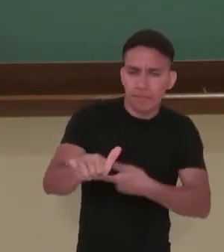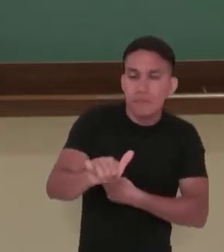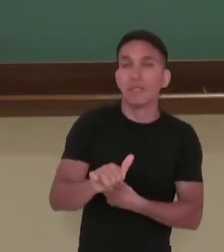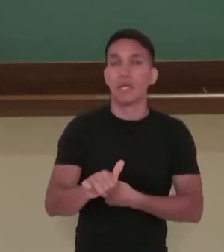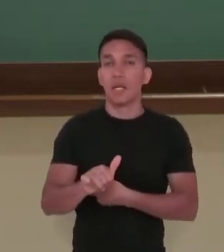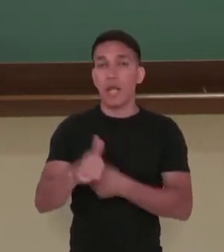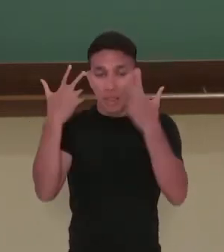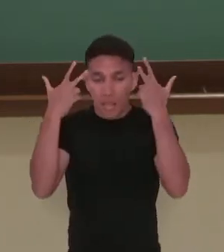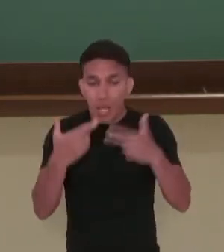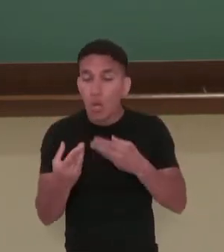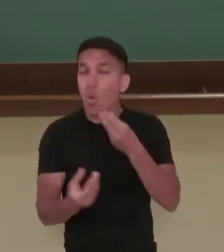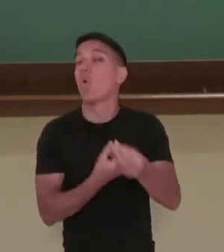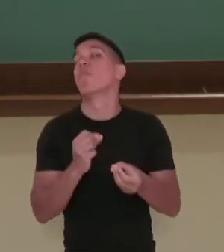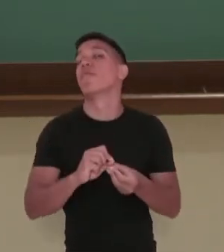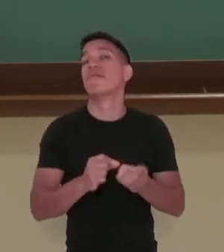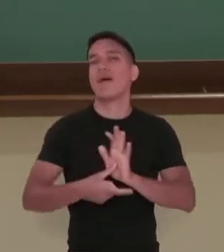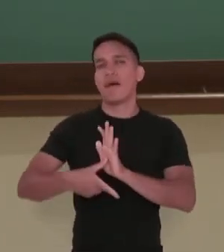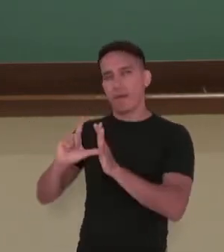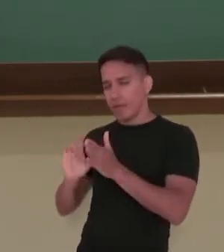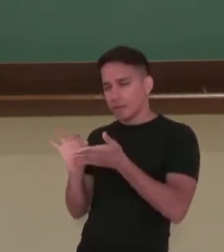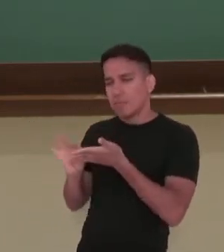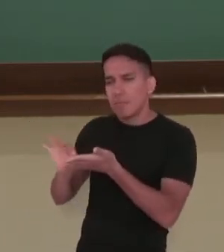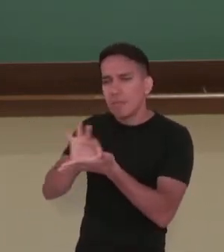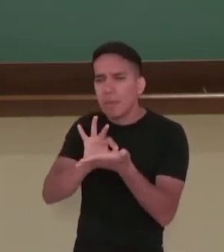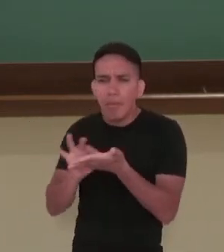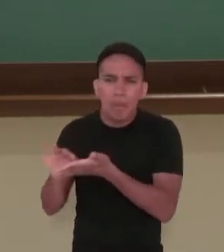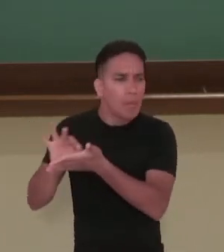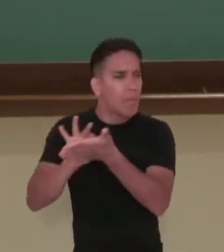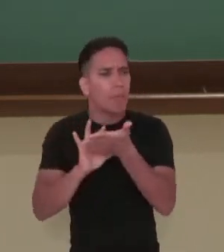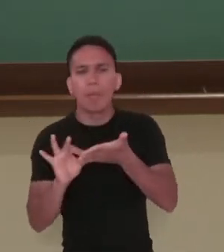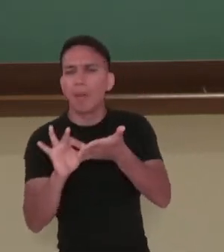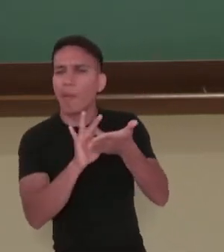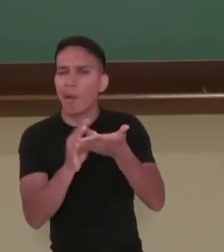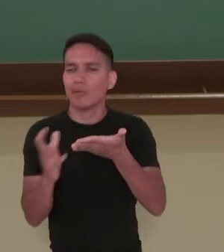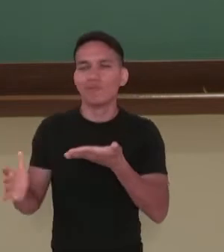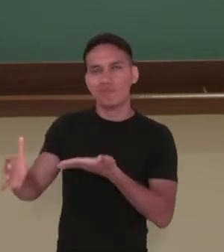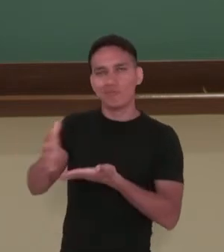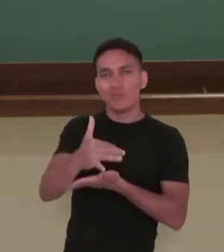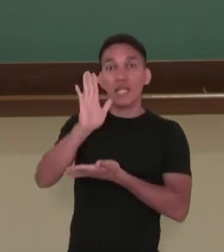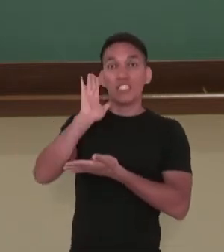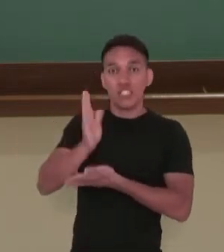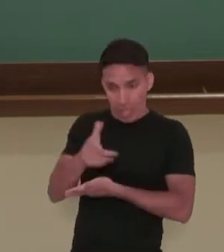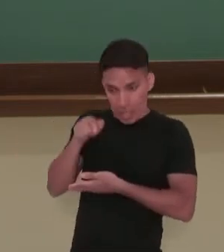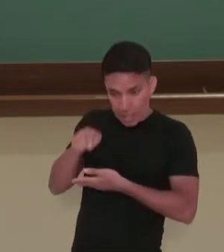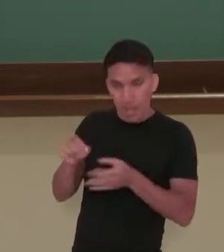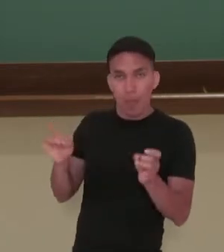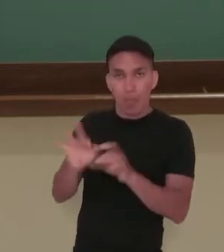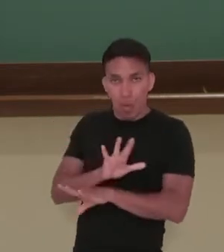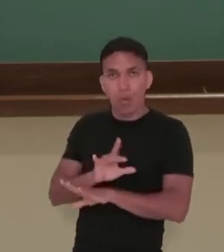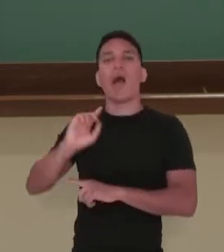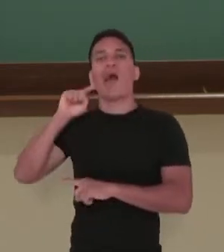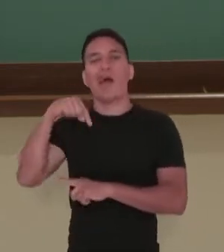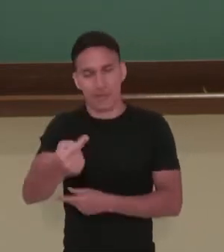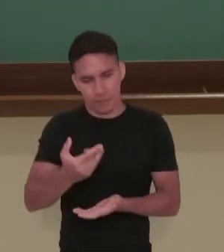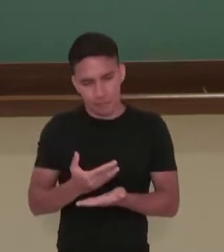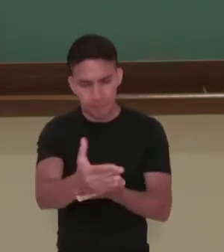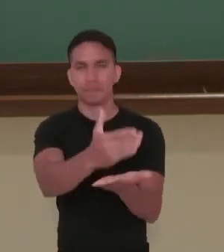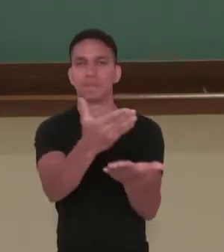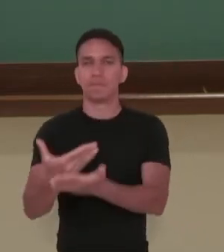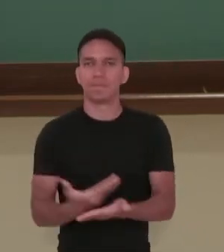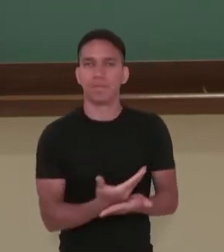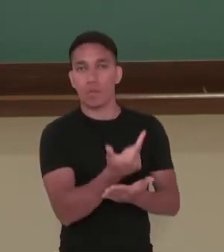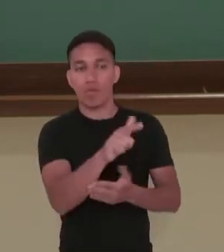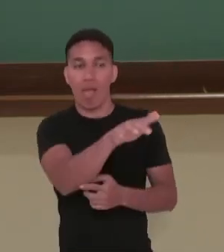feito todo um mapeamento a partir disso e isso é parte do objeto do estudo da cartografia,